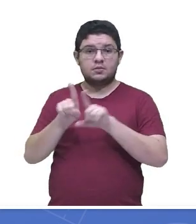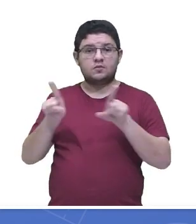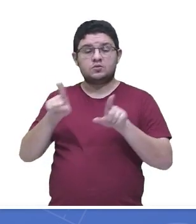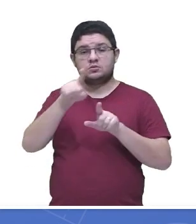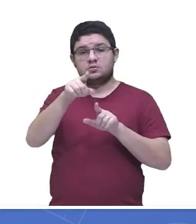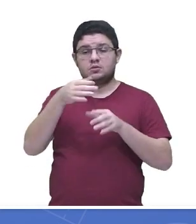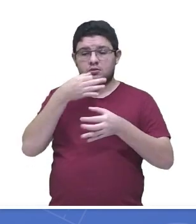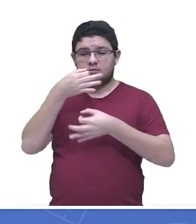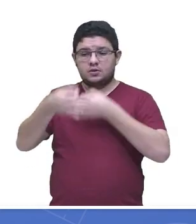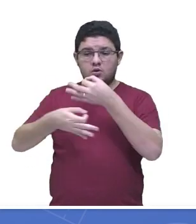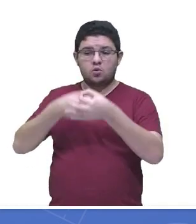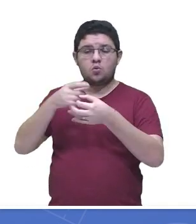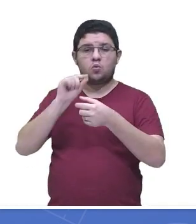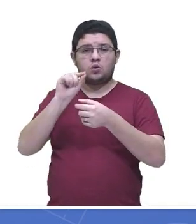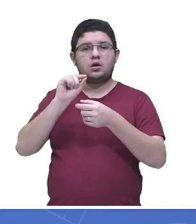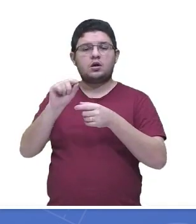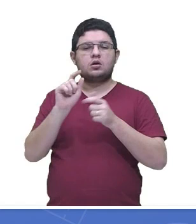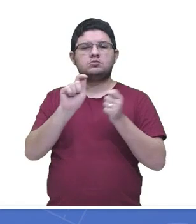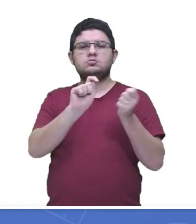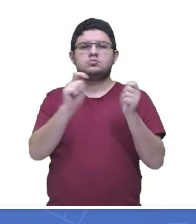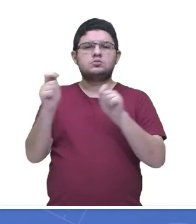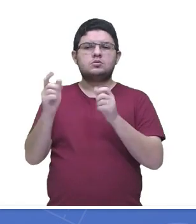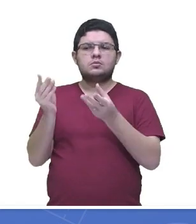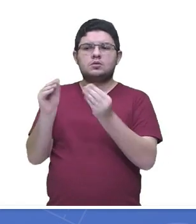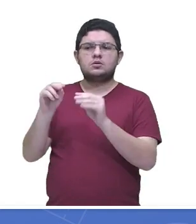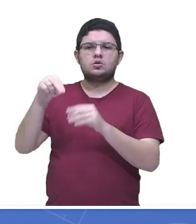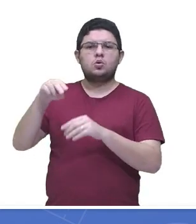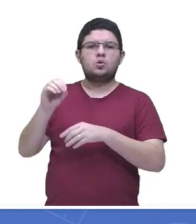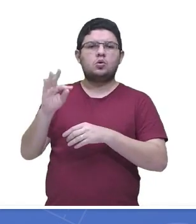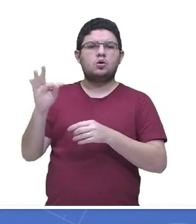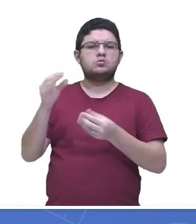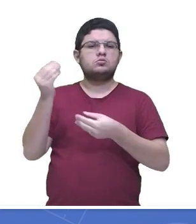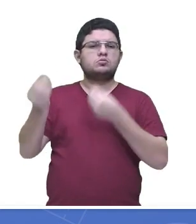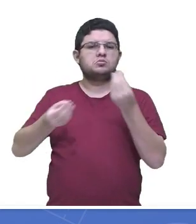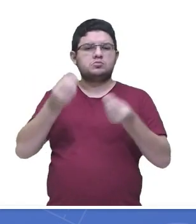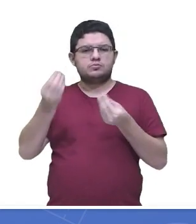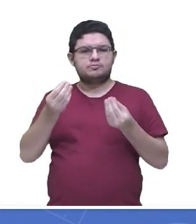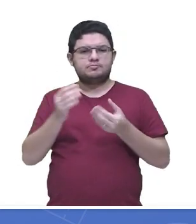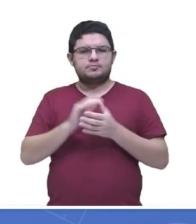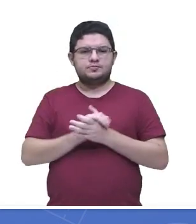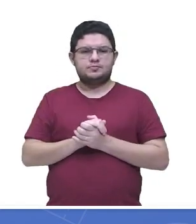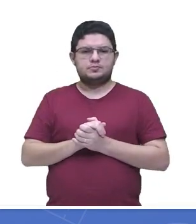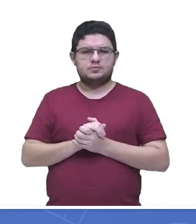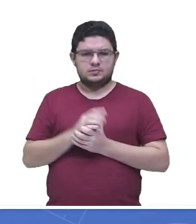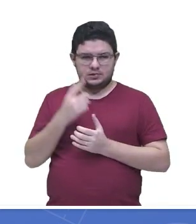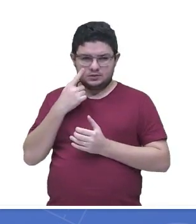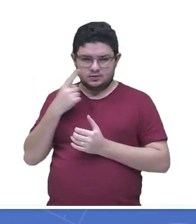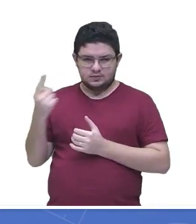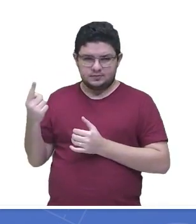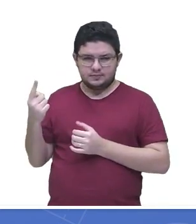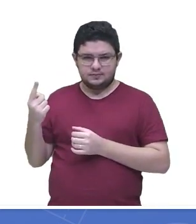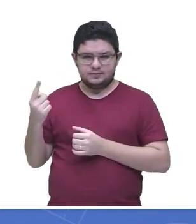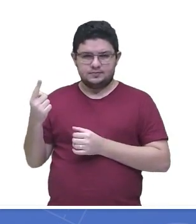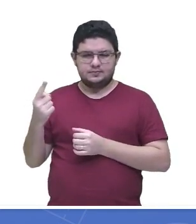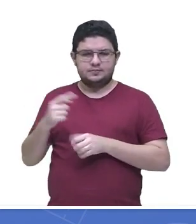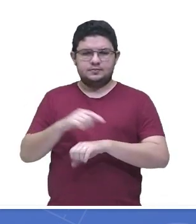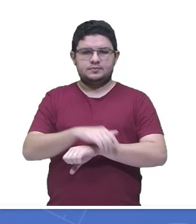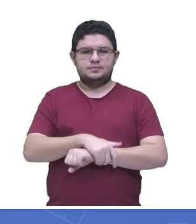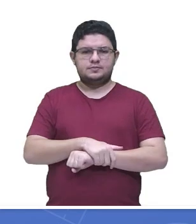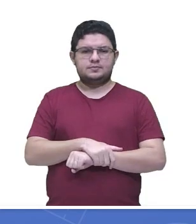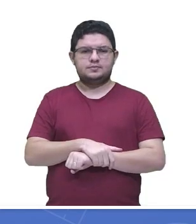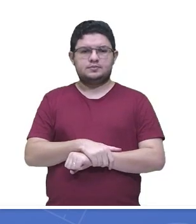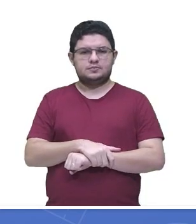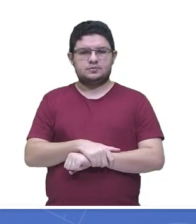essas orações, tá bom? Vamos lá. Ok, deixa eu acompanhar aqui no chat. Olha, she wasn't sleeping,